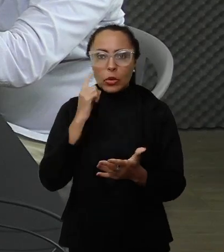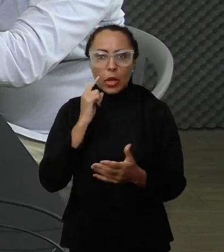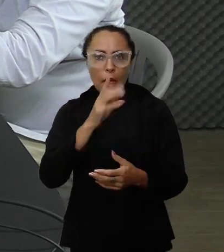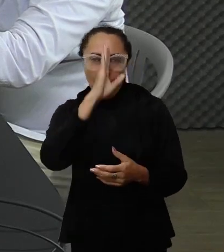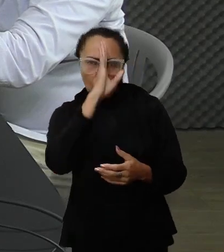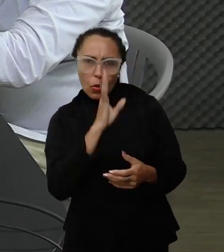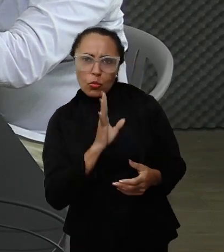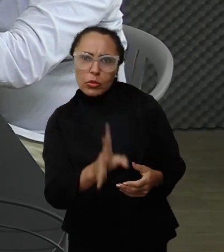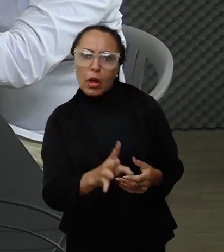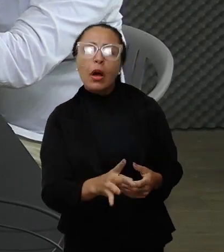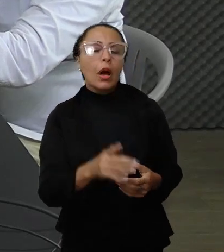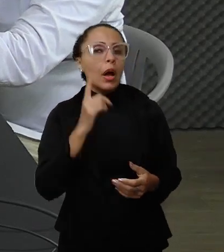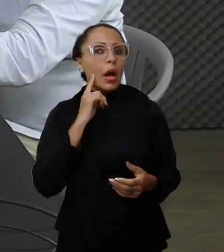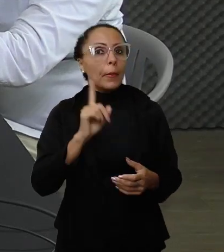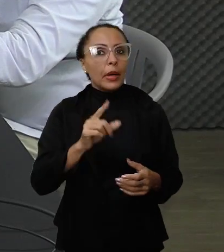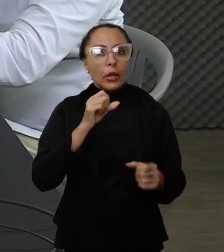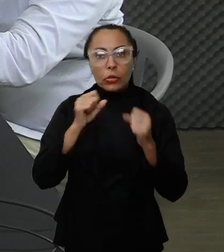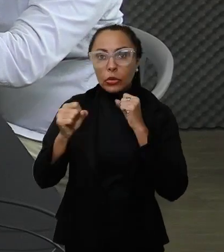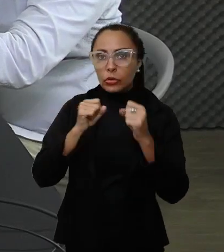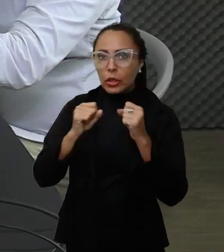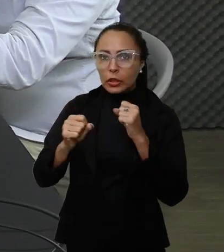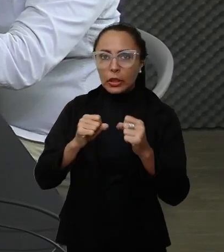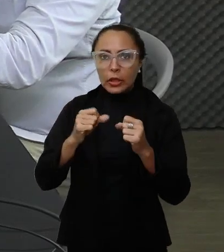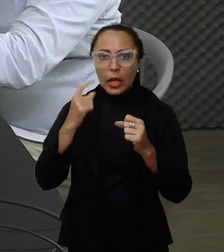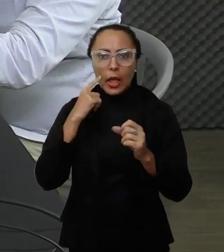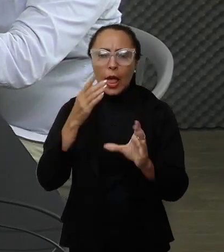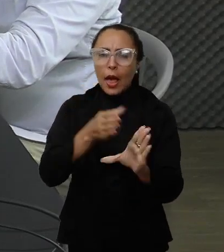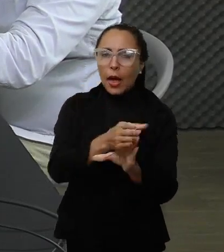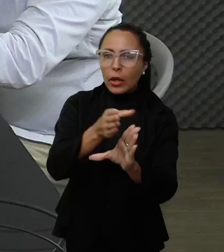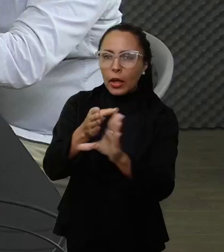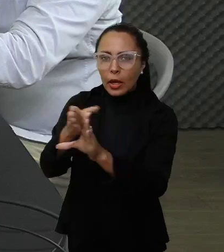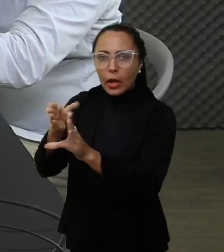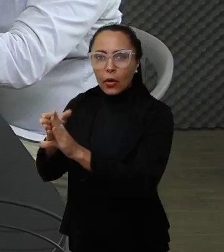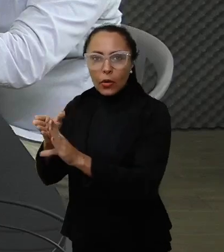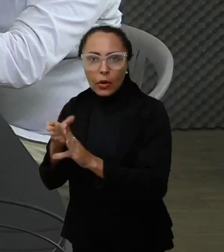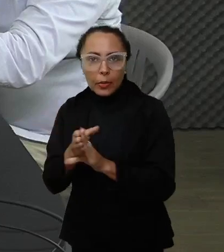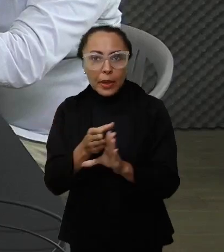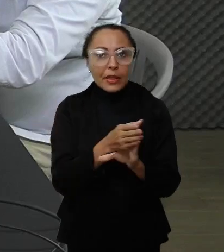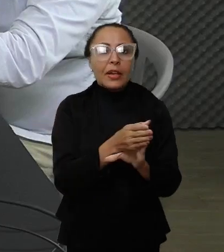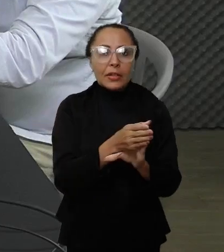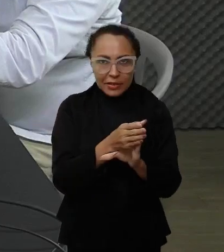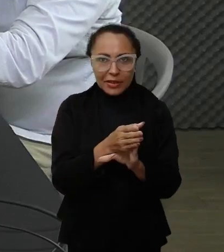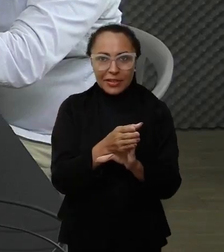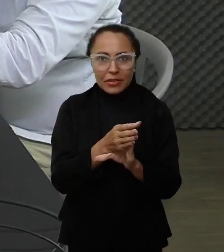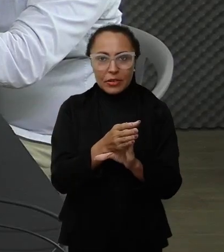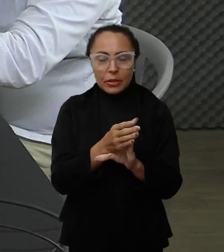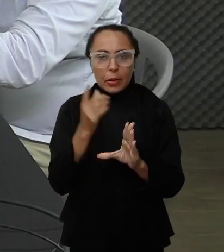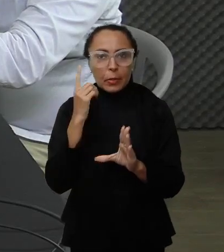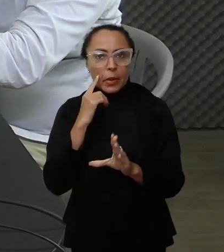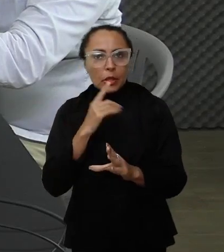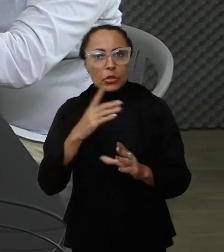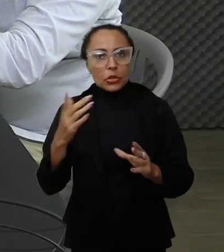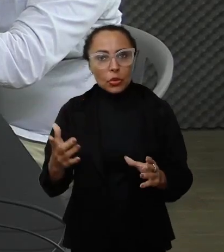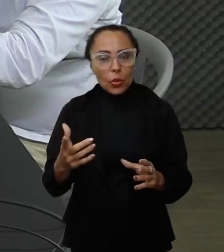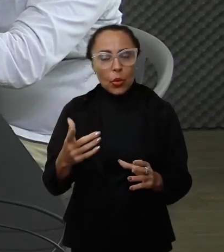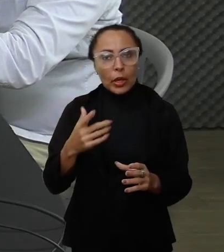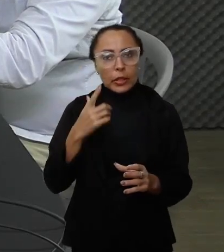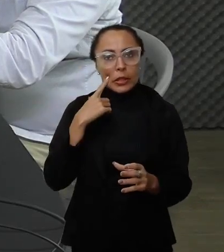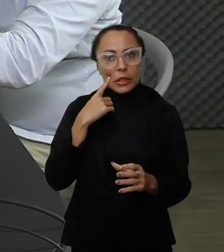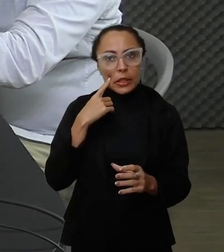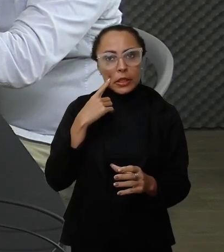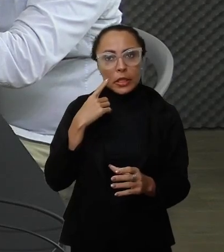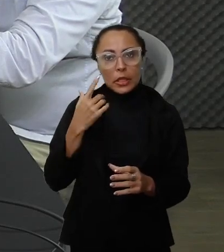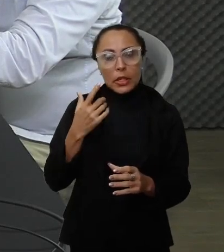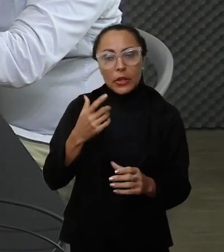não, o jornalista, ele é a ponte, como a gente falou há pouco, a ponte entre a pessoa que emite a informação e o que recebe, né?